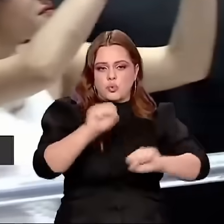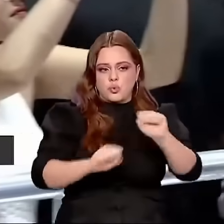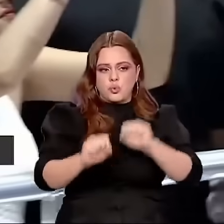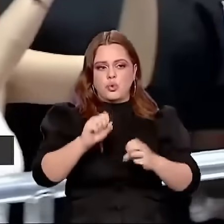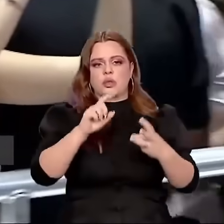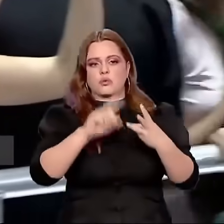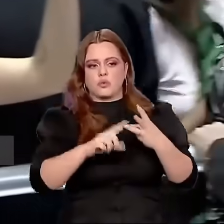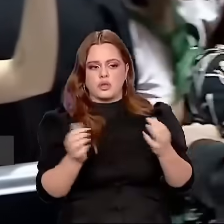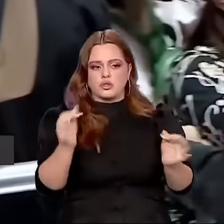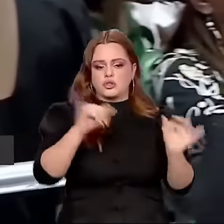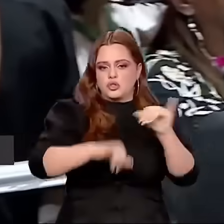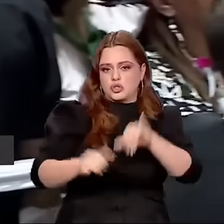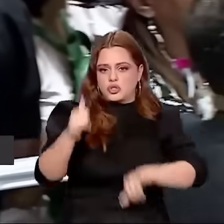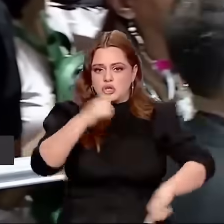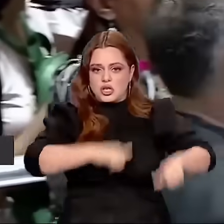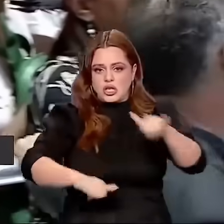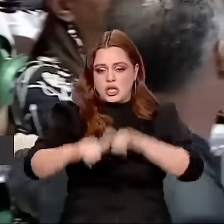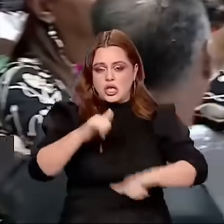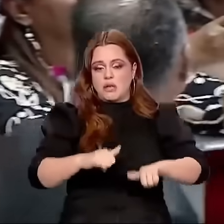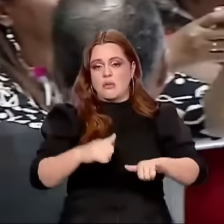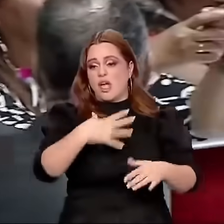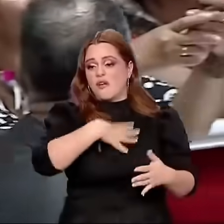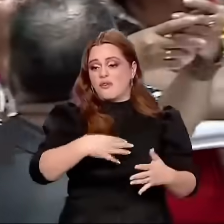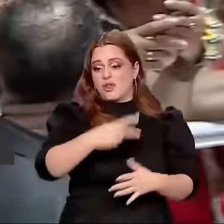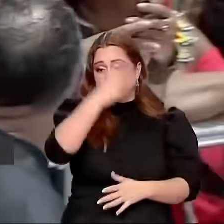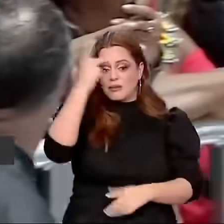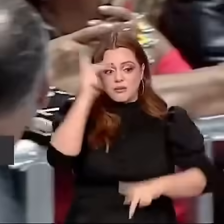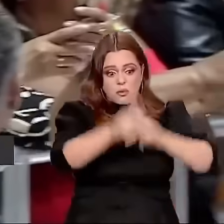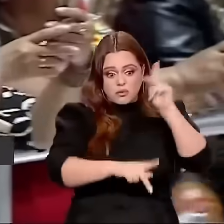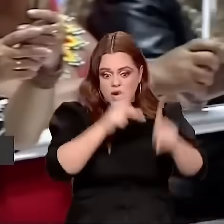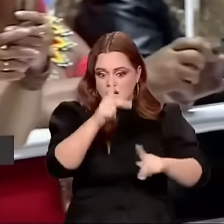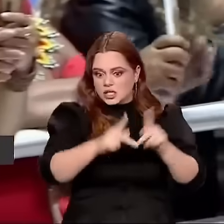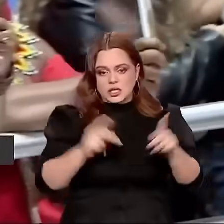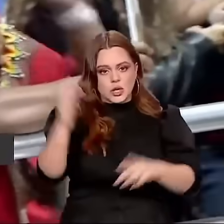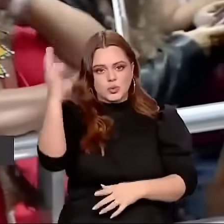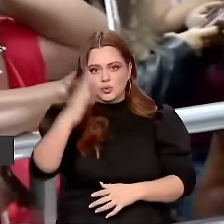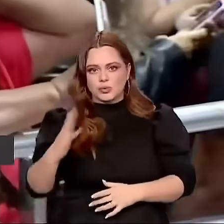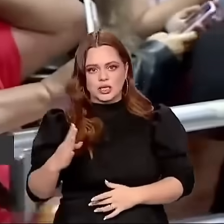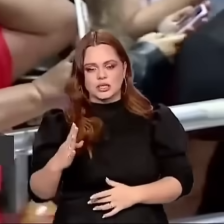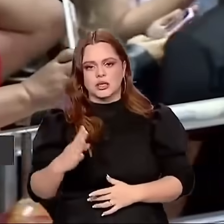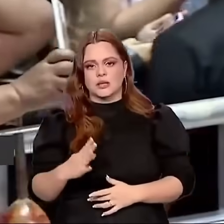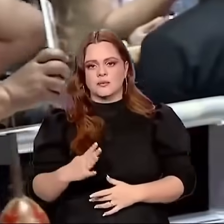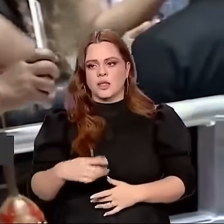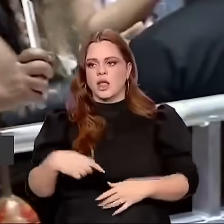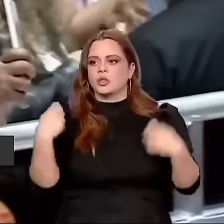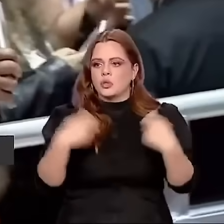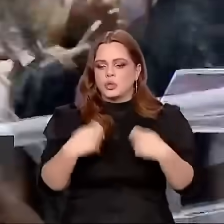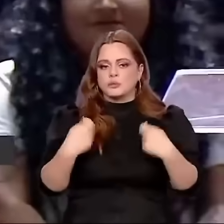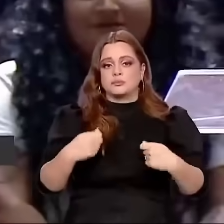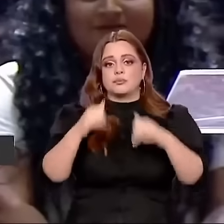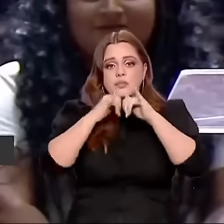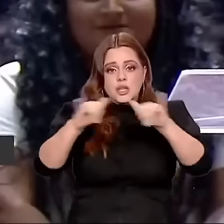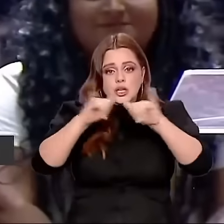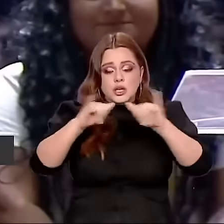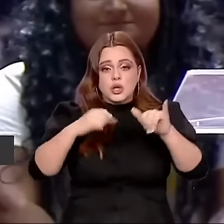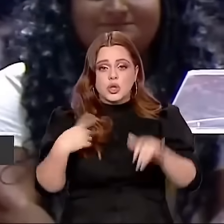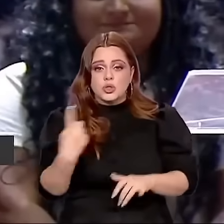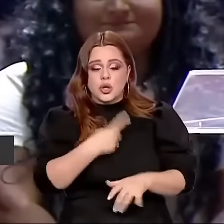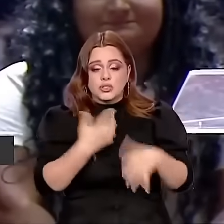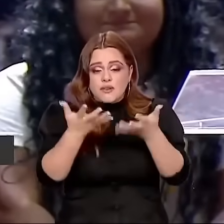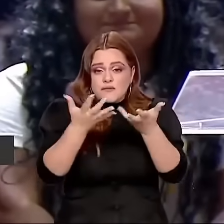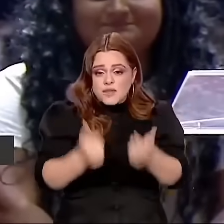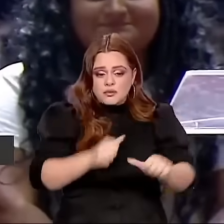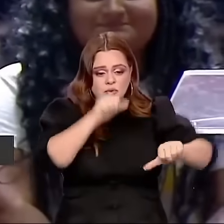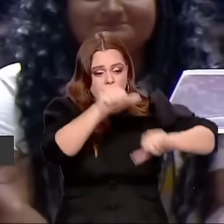os filhos e as filhas do povo brasileiro, com a cara que nós temos para dizer: nós vamos